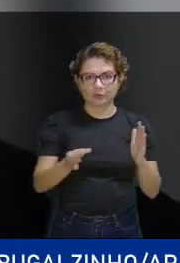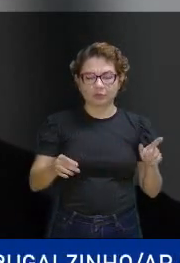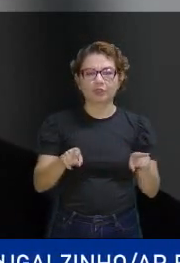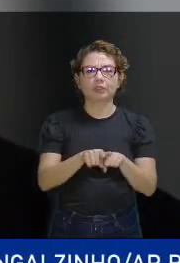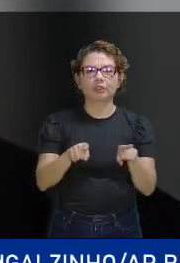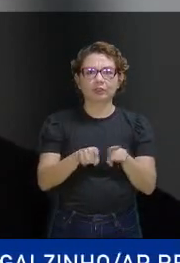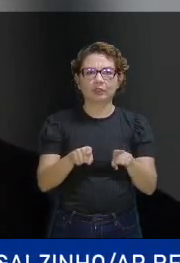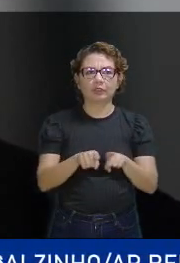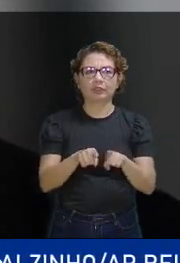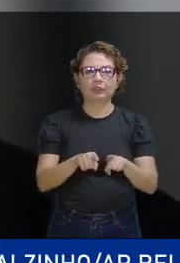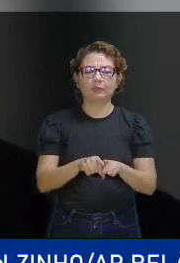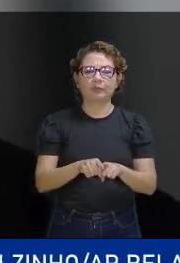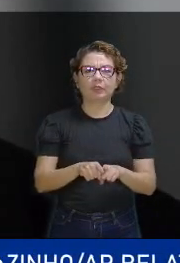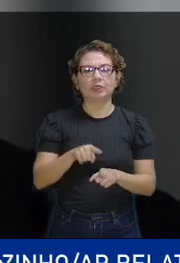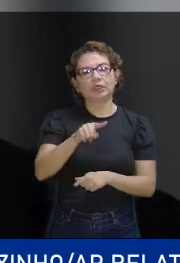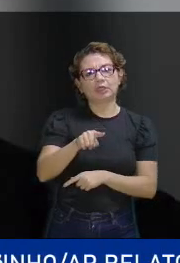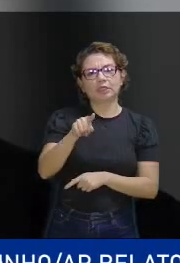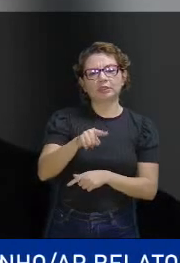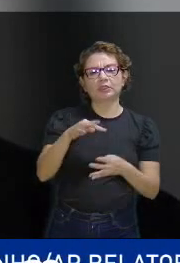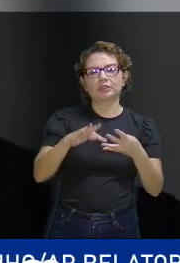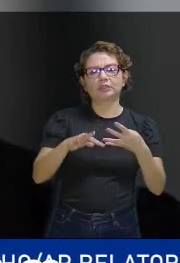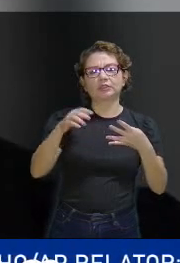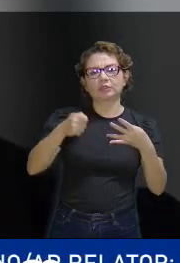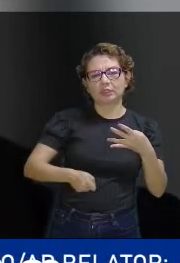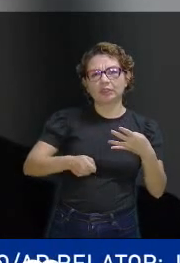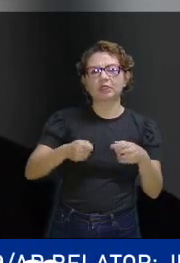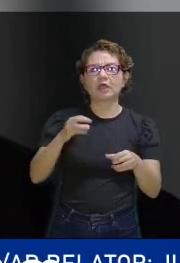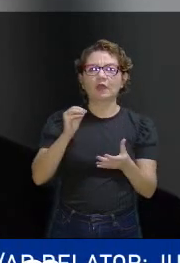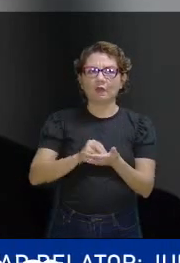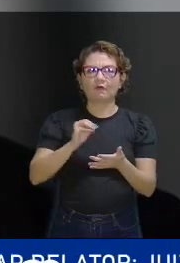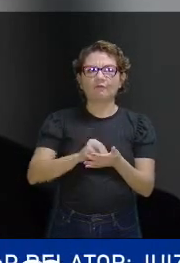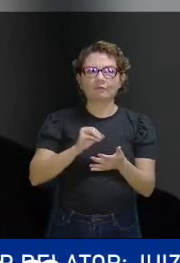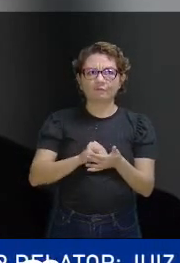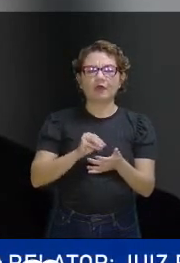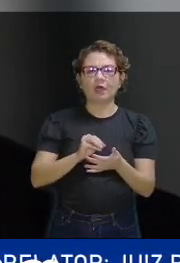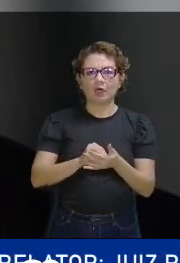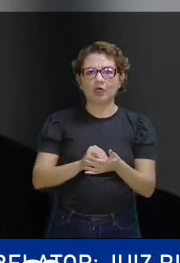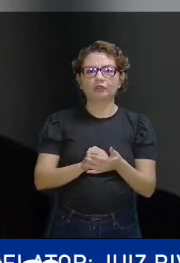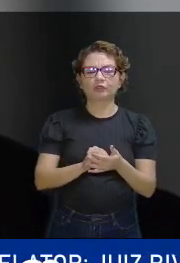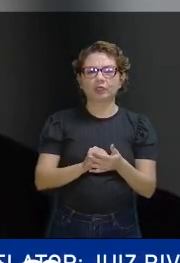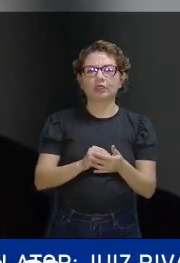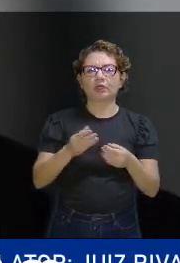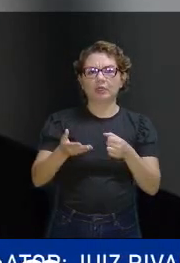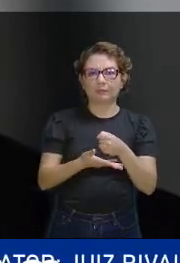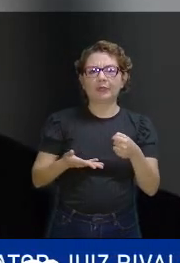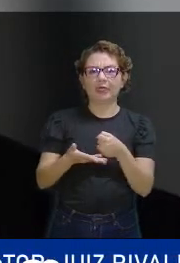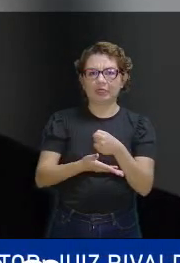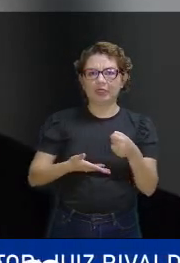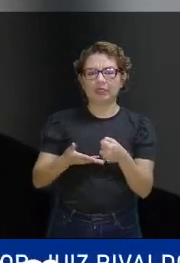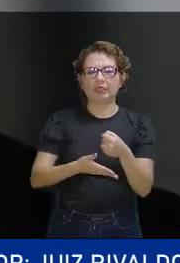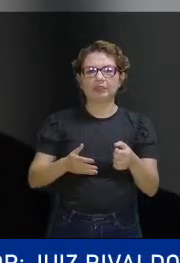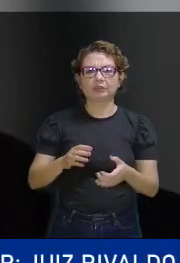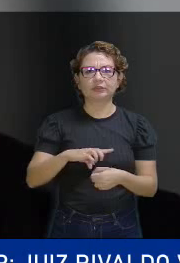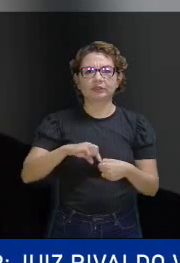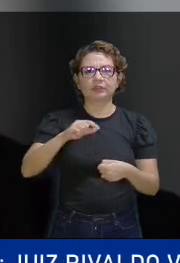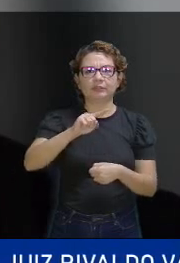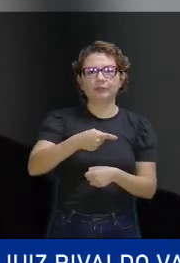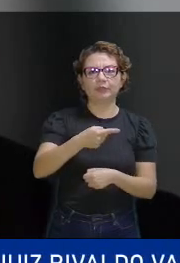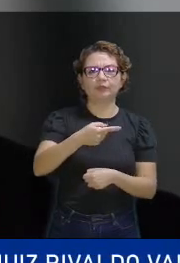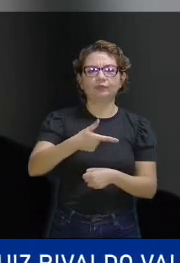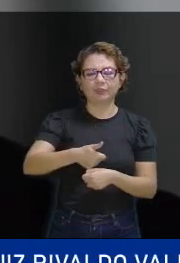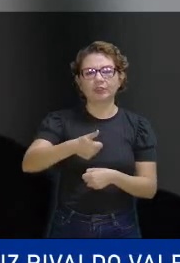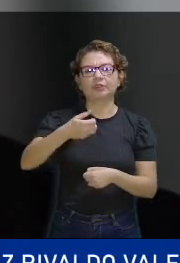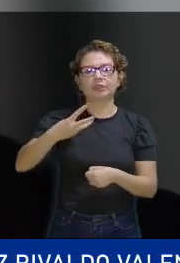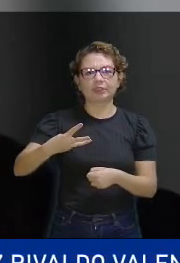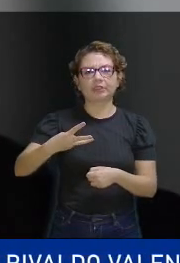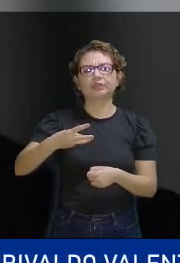reconheço a nulidade da sentença por ausência de fundamentação, nos termos do artigo 1013, parágrafo 3º, inciso 4 do